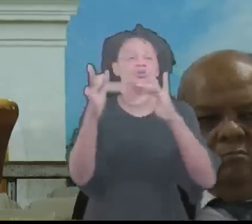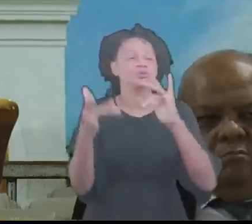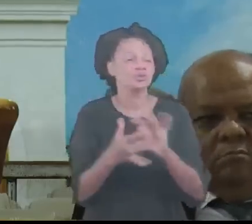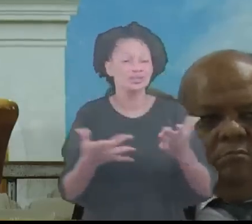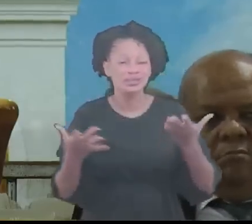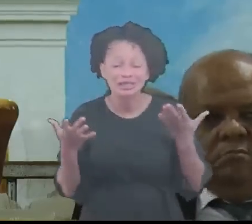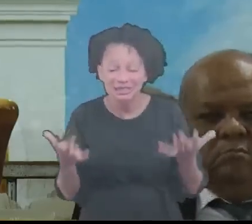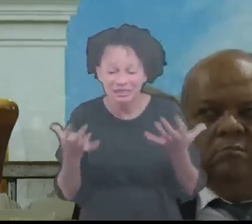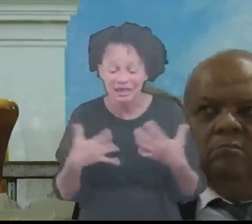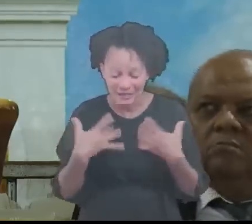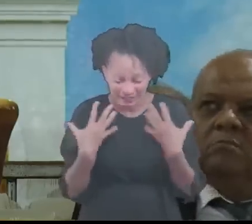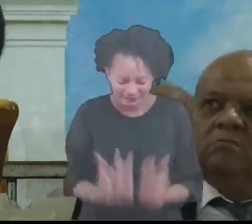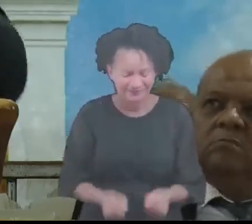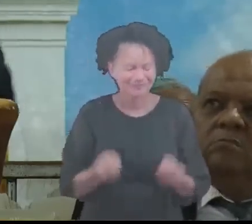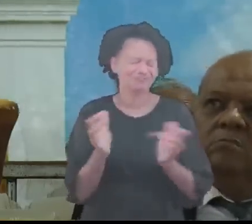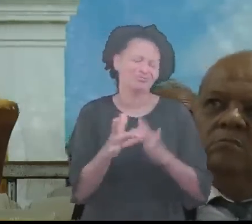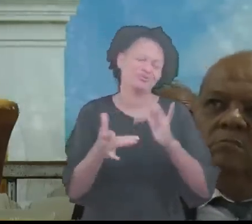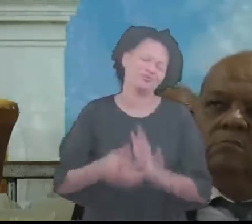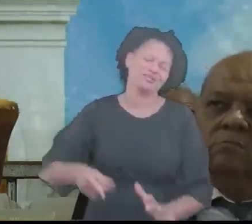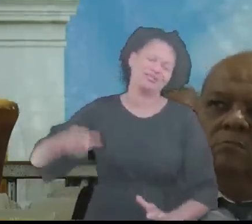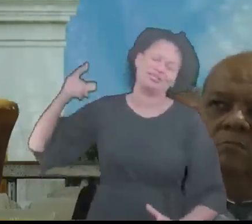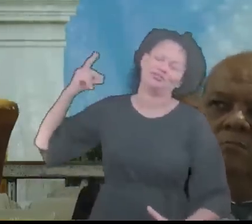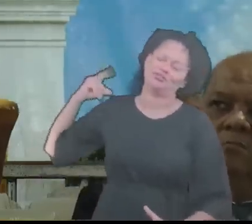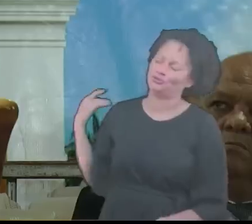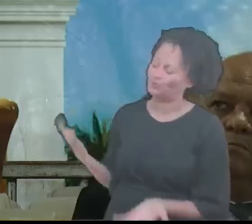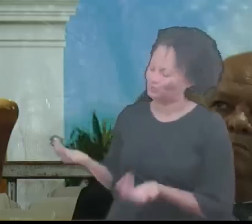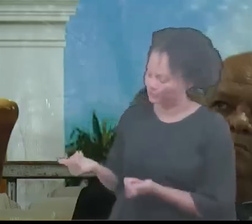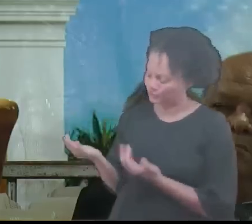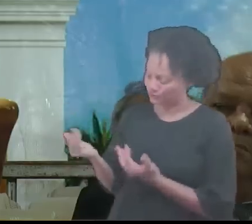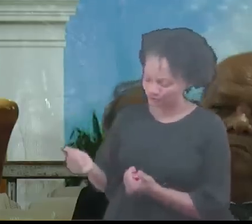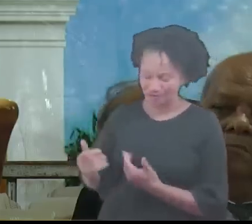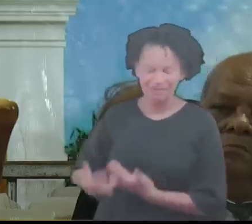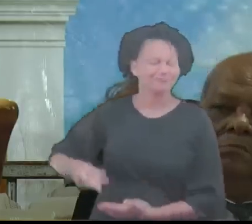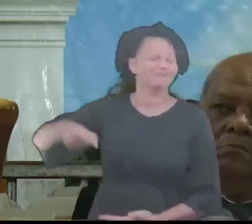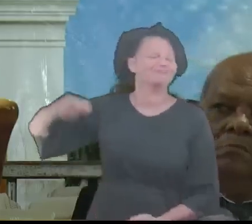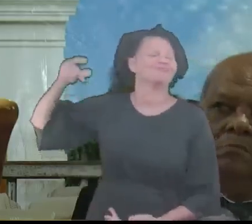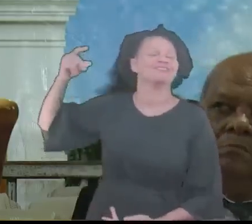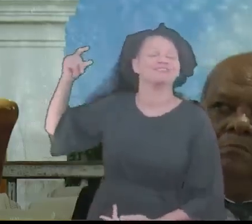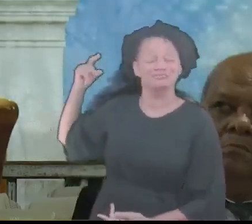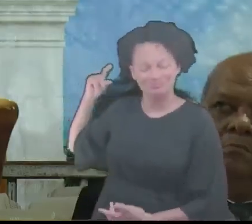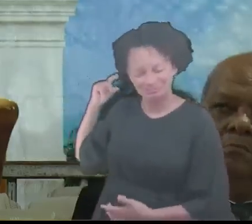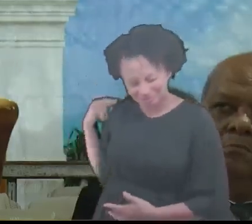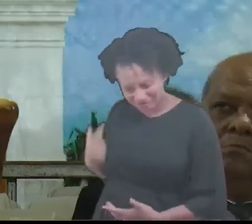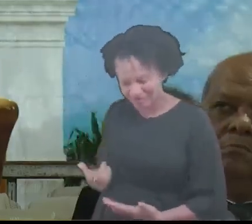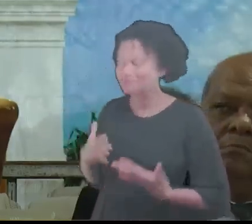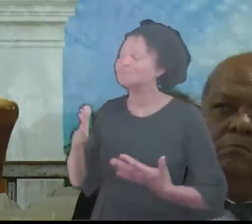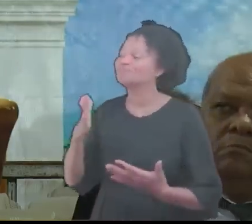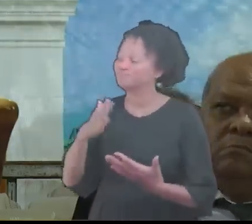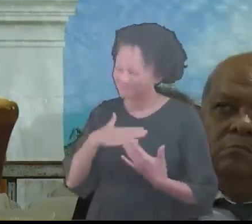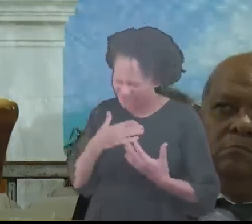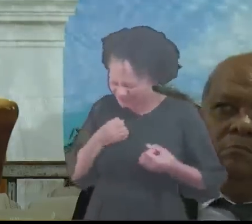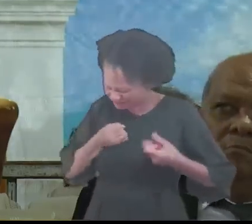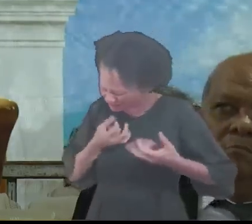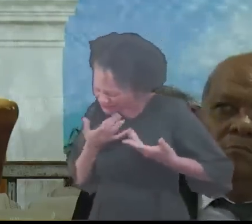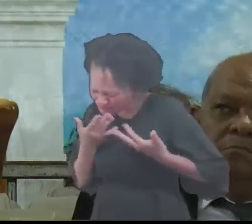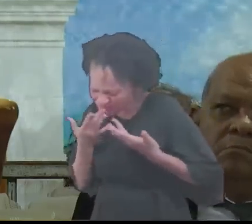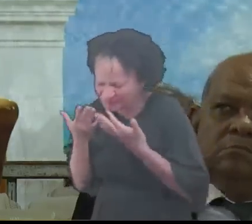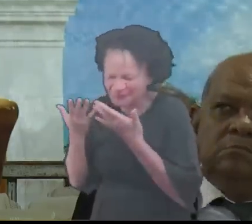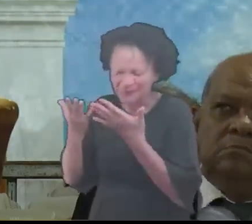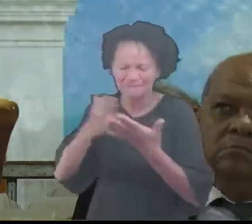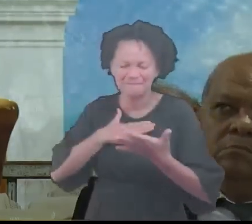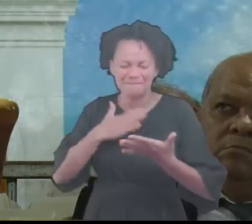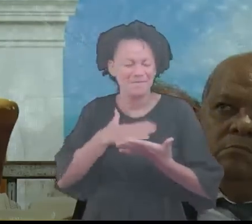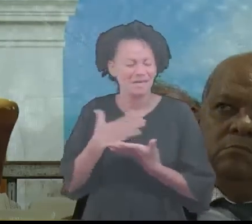que eu aceitei Jesus muito jovem, e muito jovem ainda, eu entreguei o nardo da